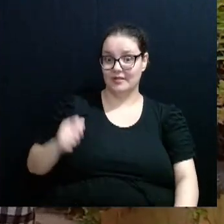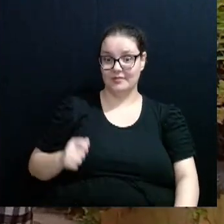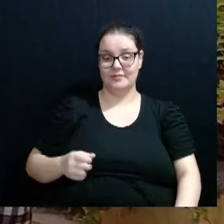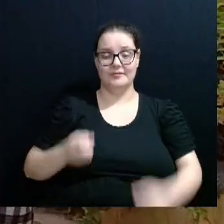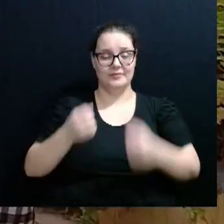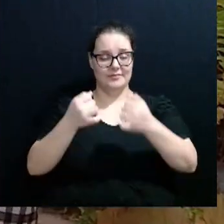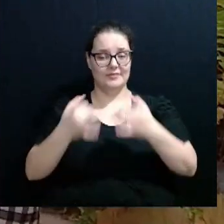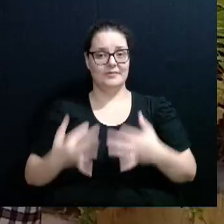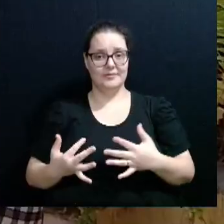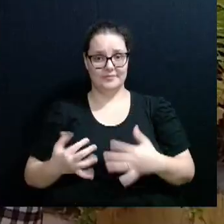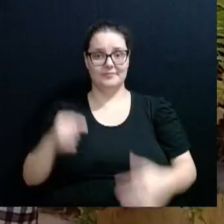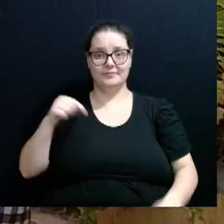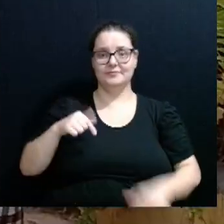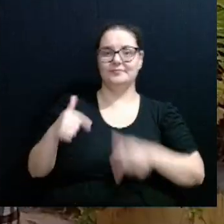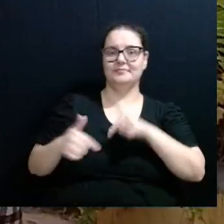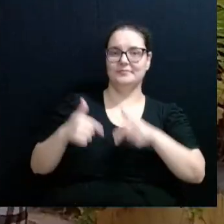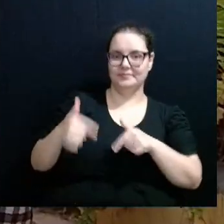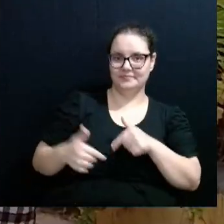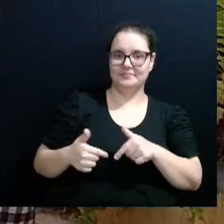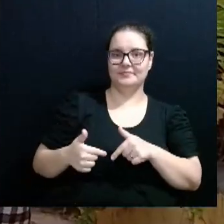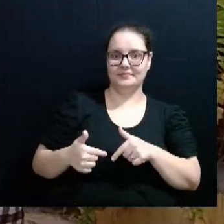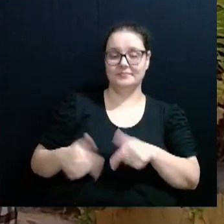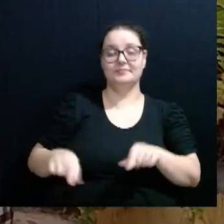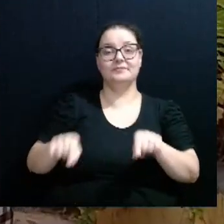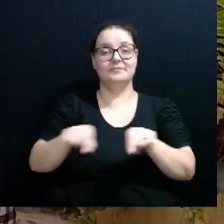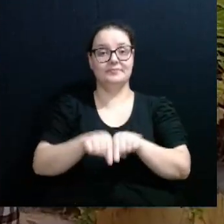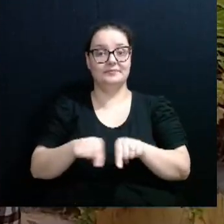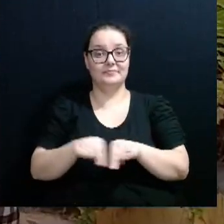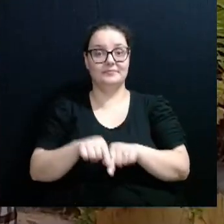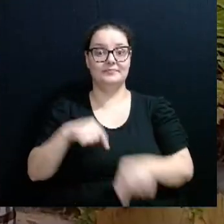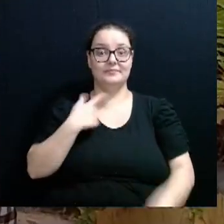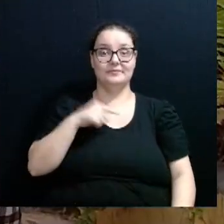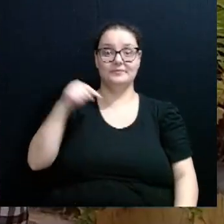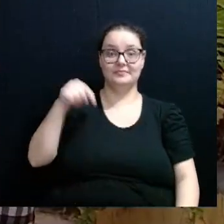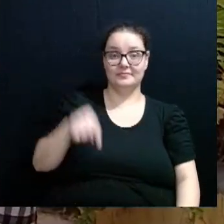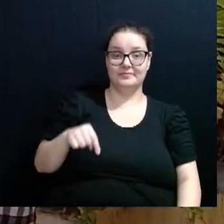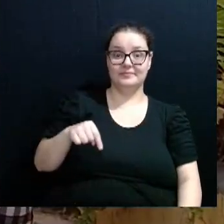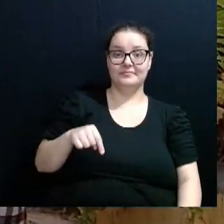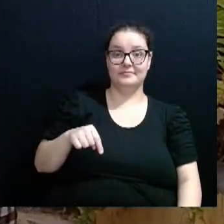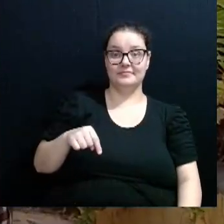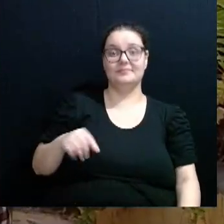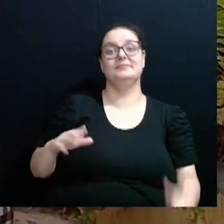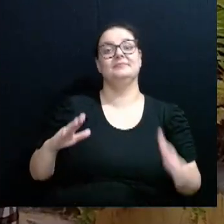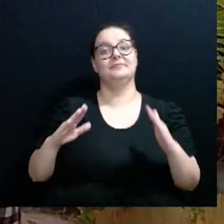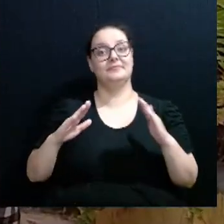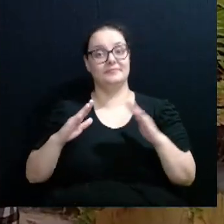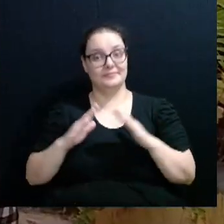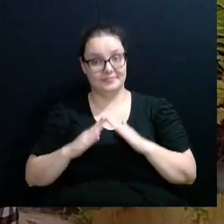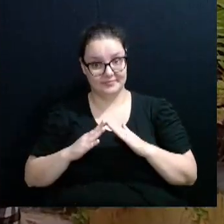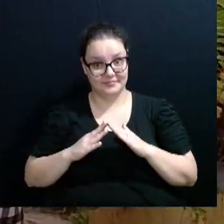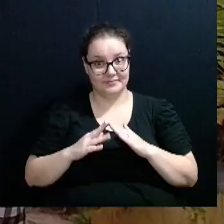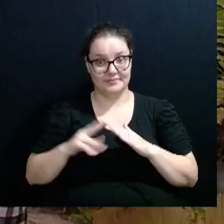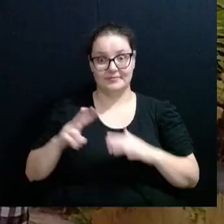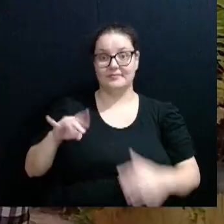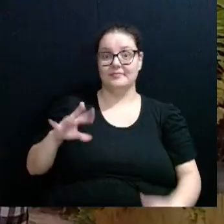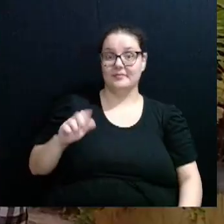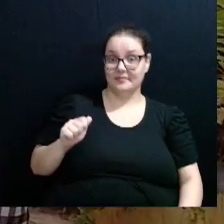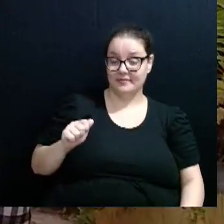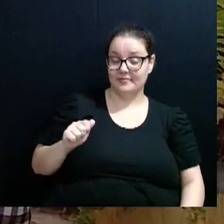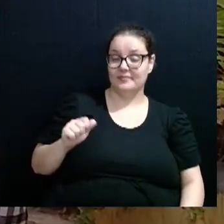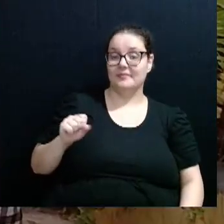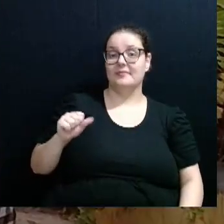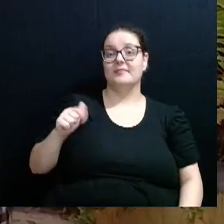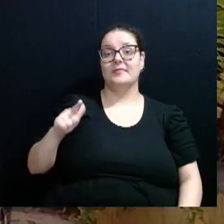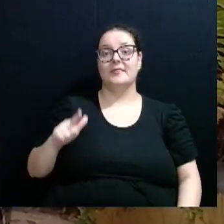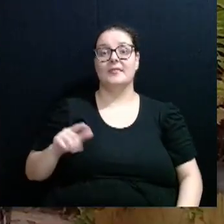esse trabalho. Inclusive, a gente está aqui, ó, nessa casa que é a Vila Sal, que é o projeto número 1,